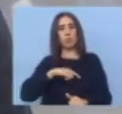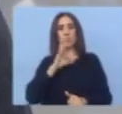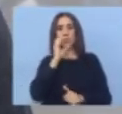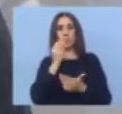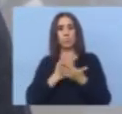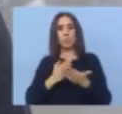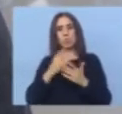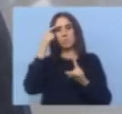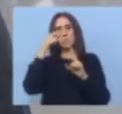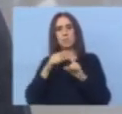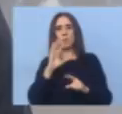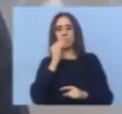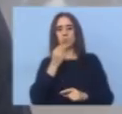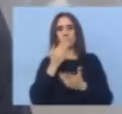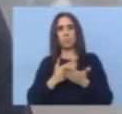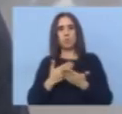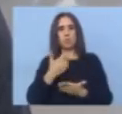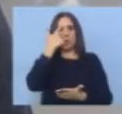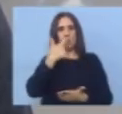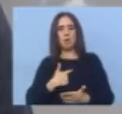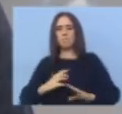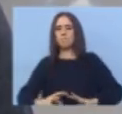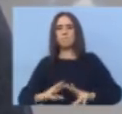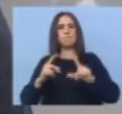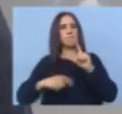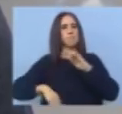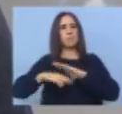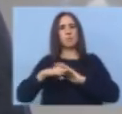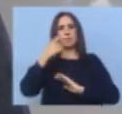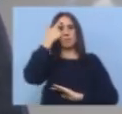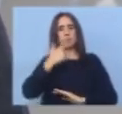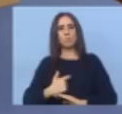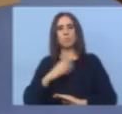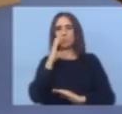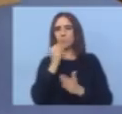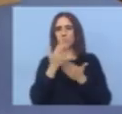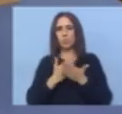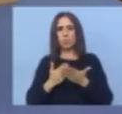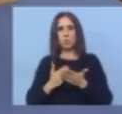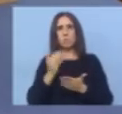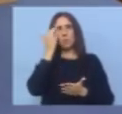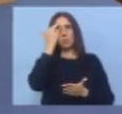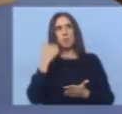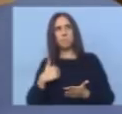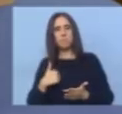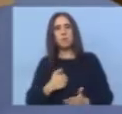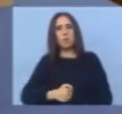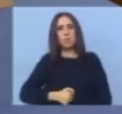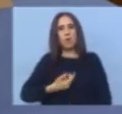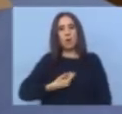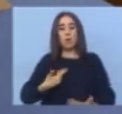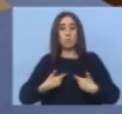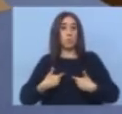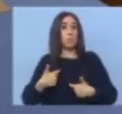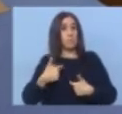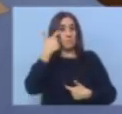de ser estudante, de darmos o máximo enquanto estudantes. E ao termos esta consciência de que queremos ser católicos, ajuda-nos, pelo menos a mim ajudou